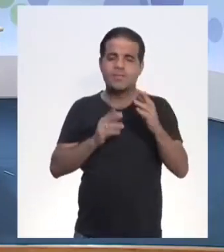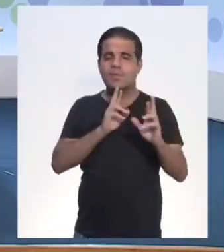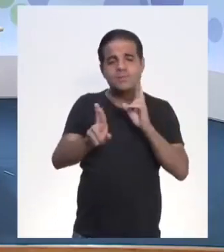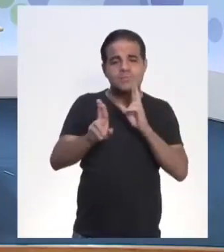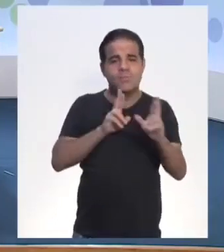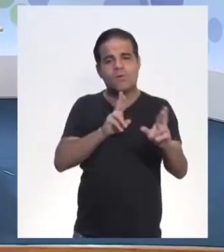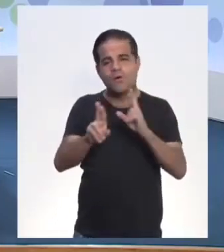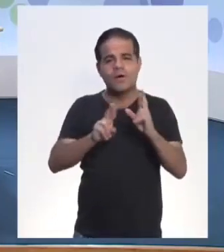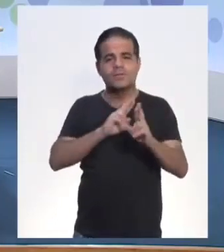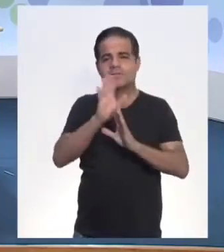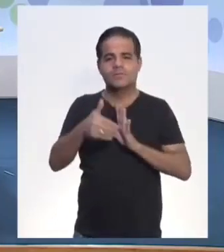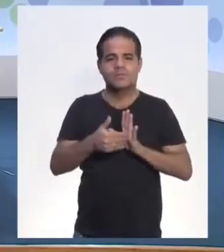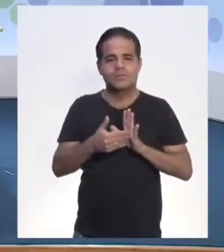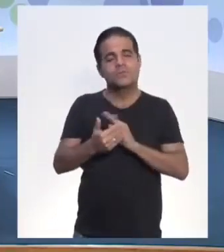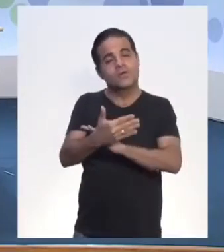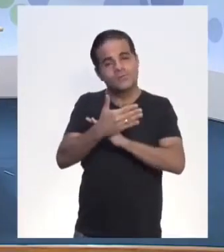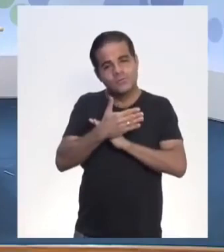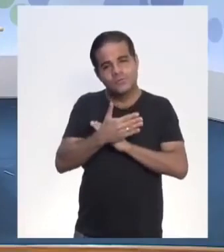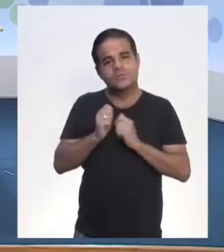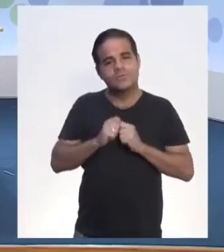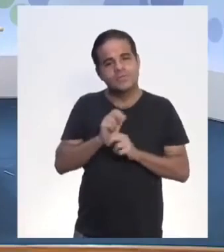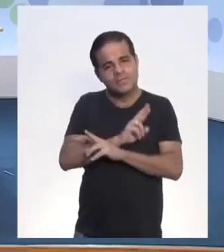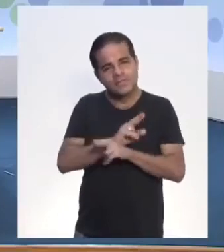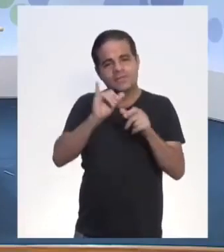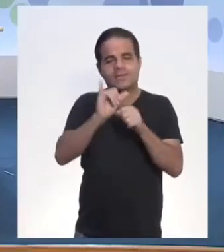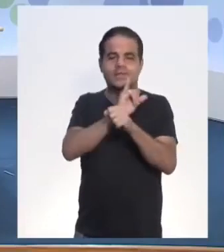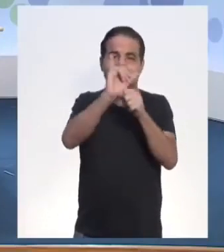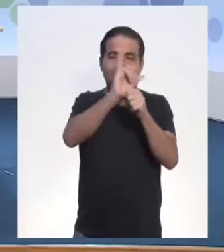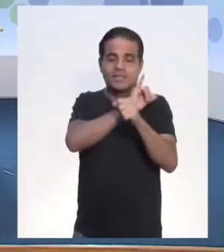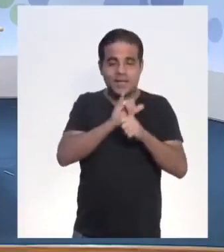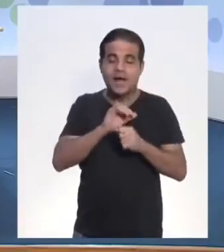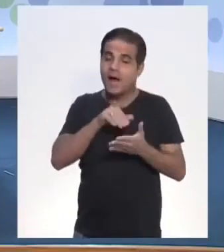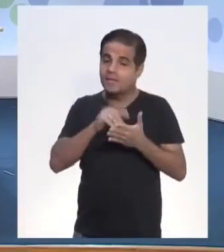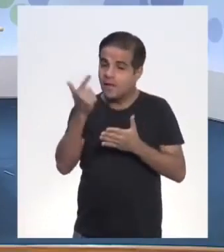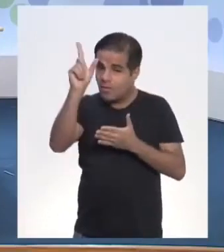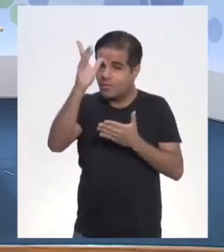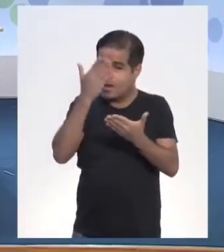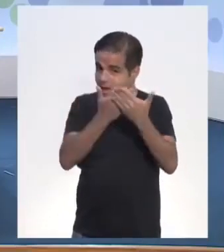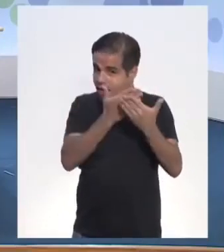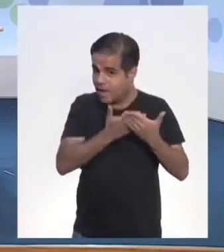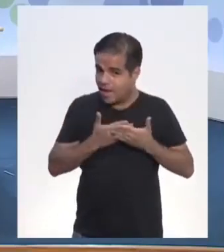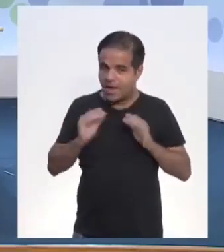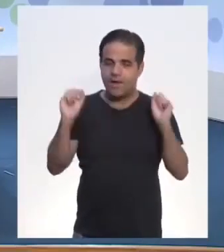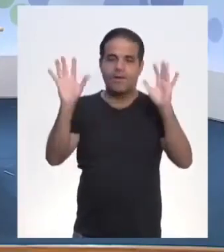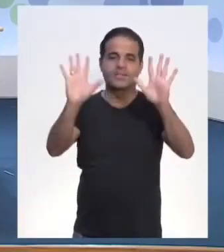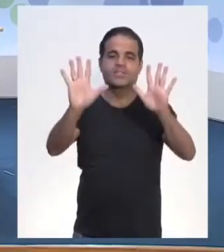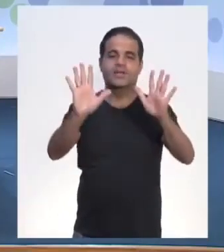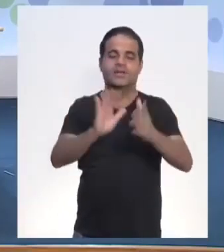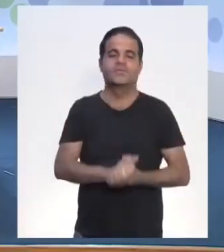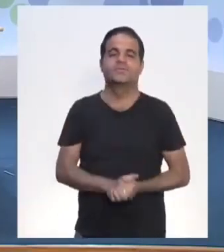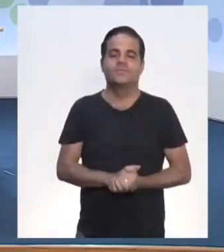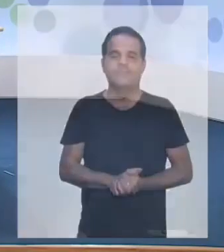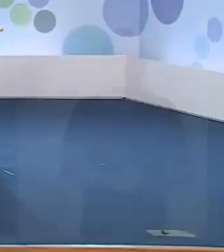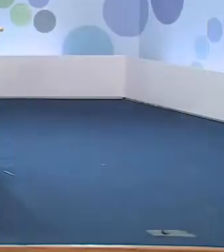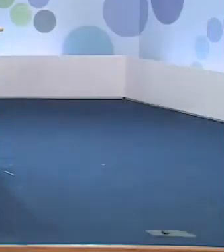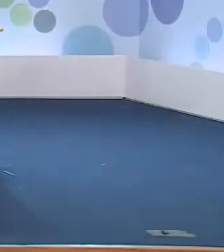pelas respostas de vocês ajudando a gente com as diferentes estratégias até a próxima aula tchau tchau